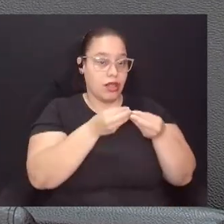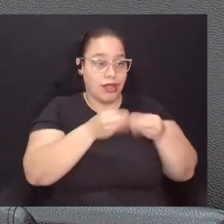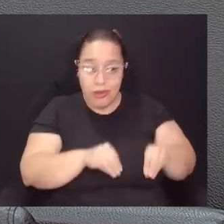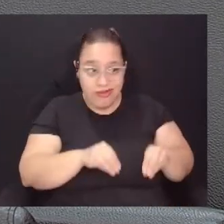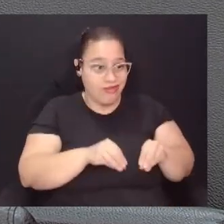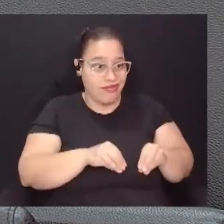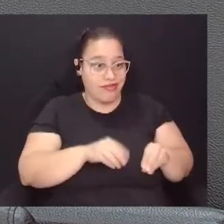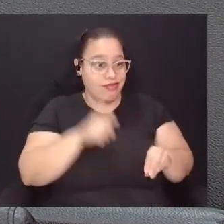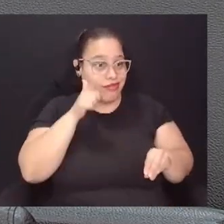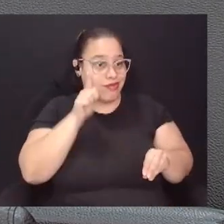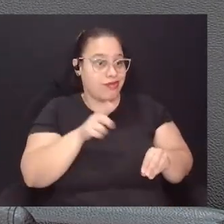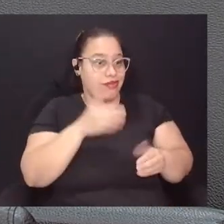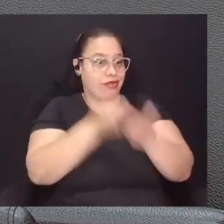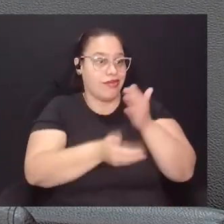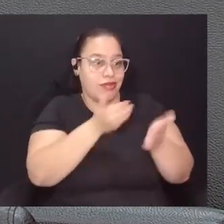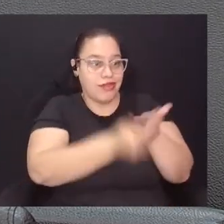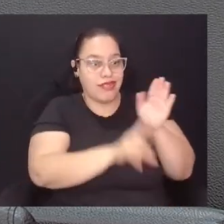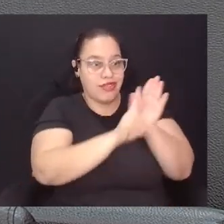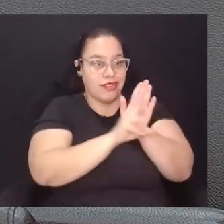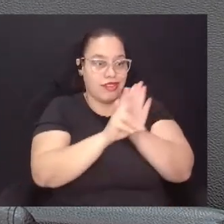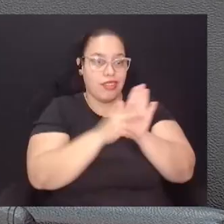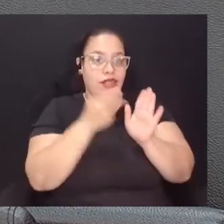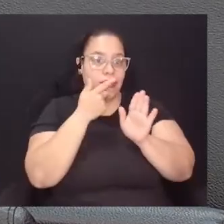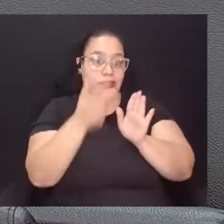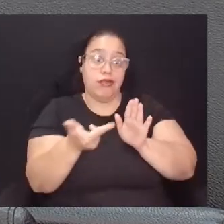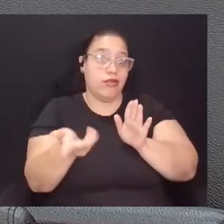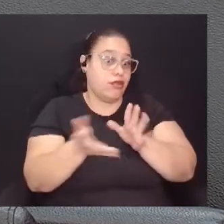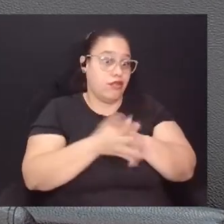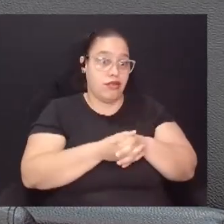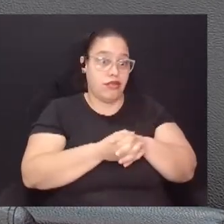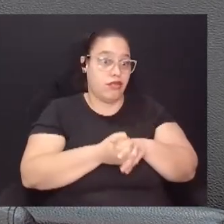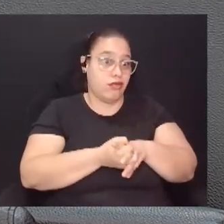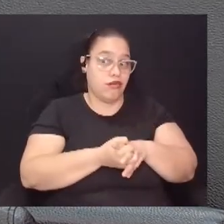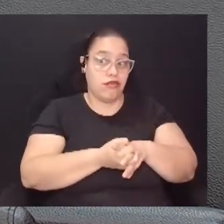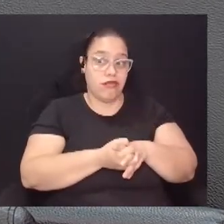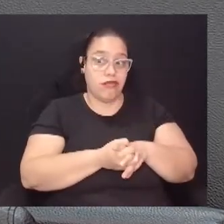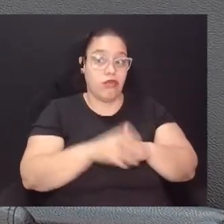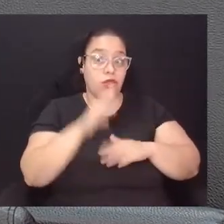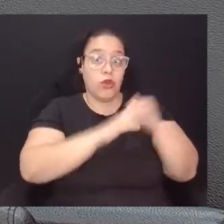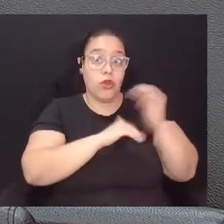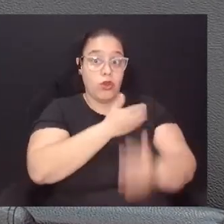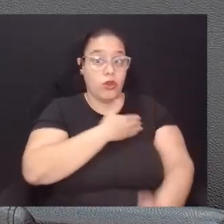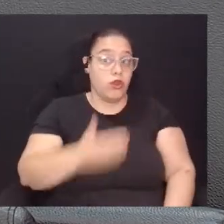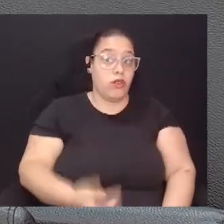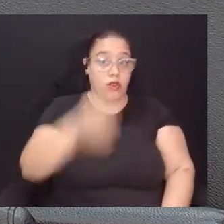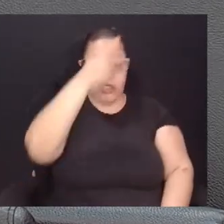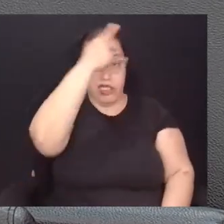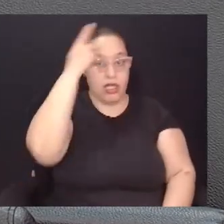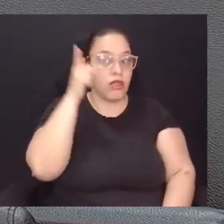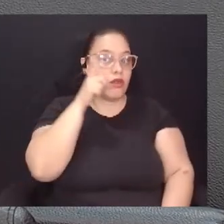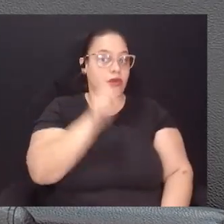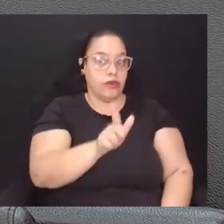sendo precarizado, elas começam a perder a referência que a gente fala, né, literalmente, no serviço público e numa pessoa